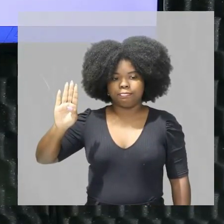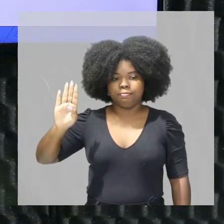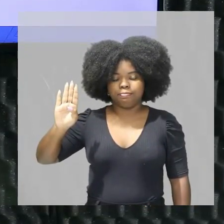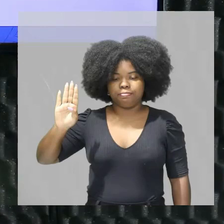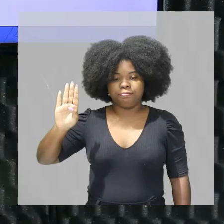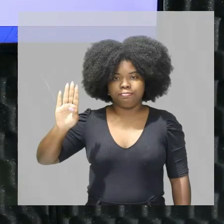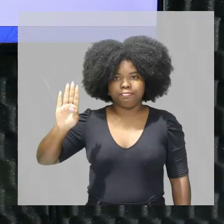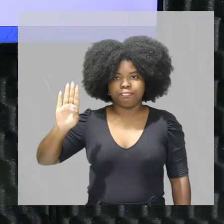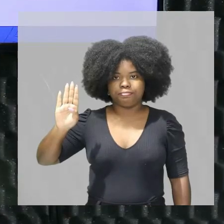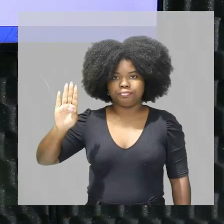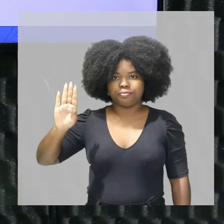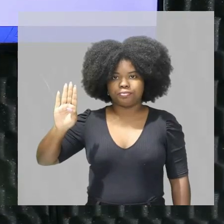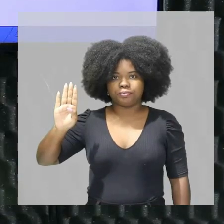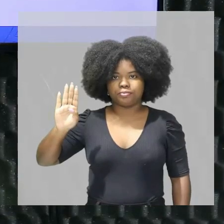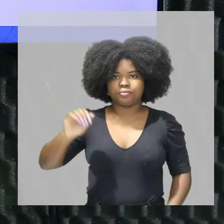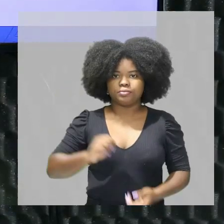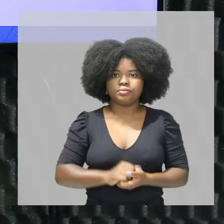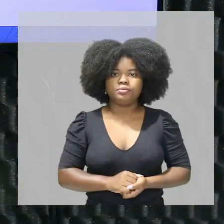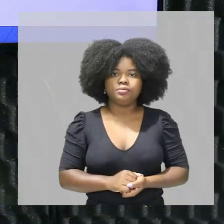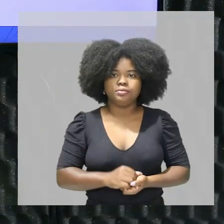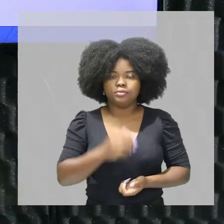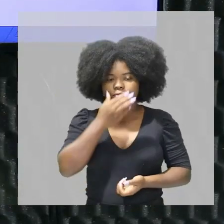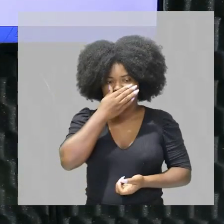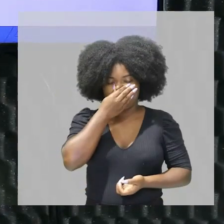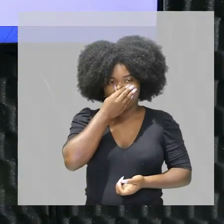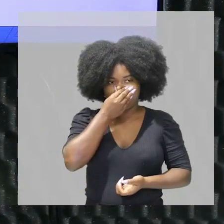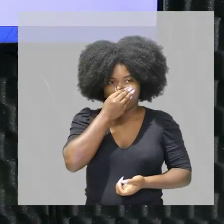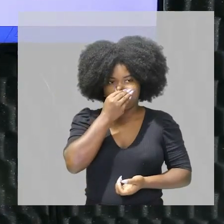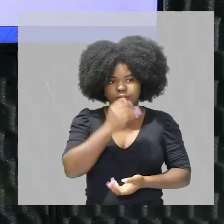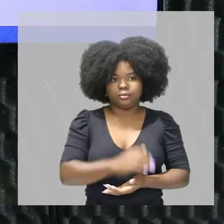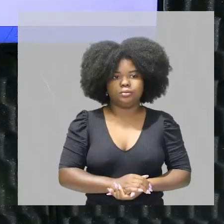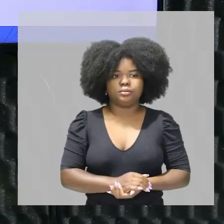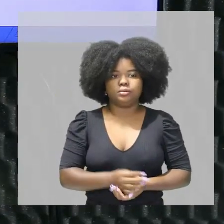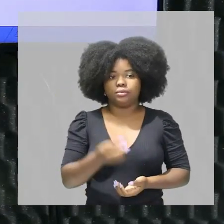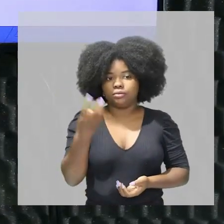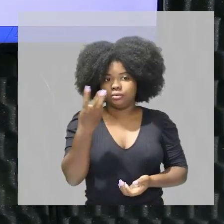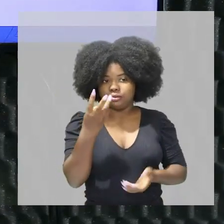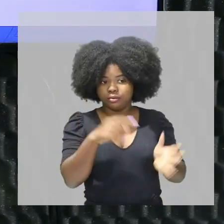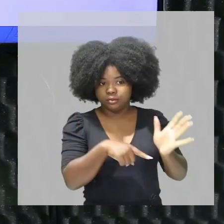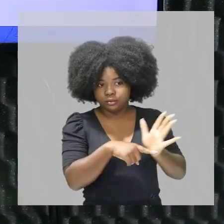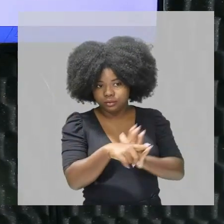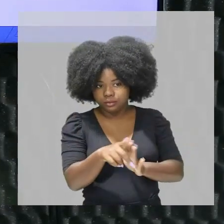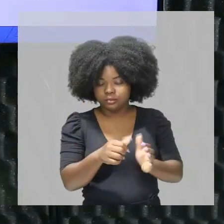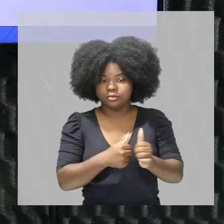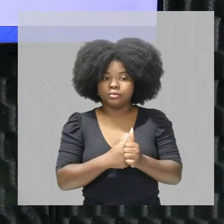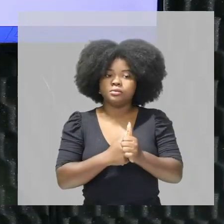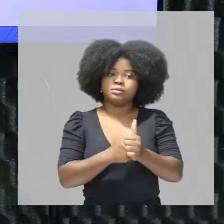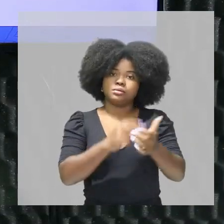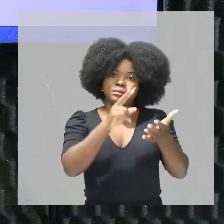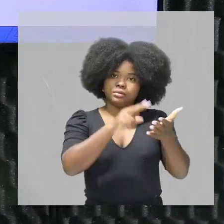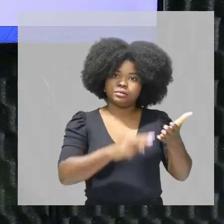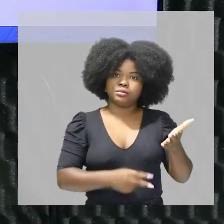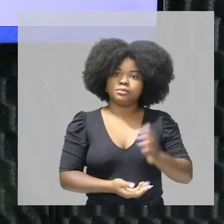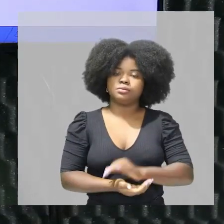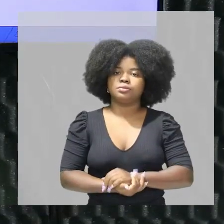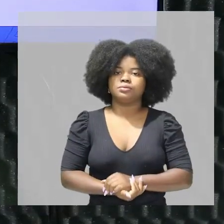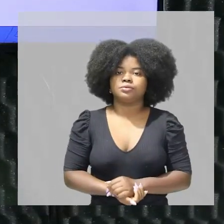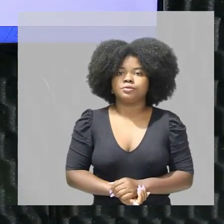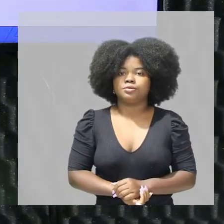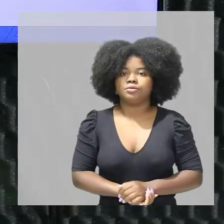letra b de bola perfeito marcou aí letra B vamos para esta terceira questão